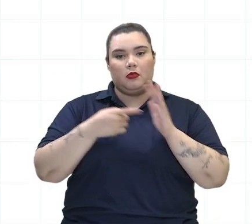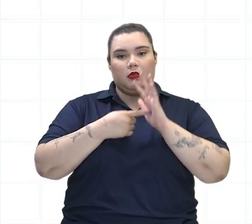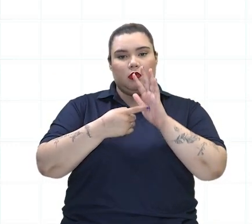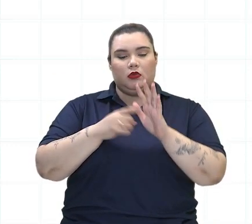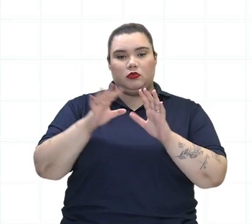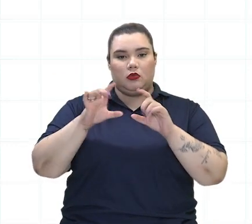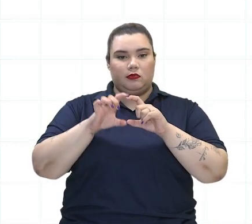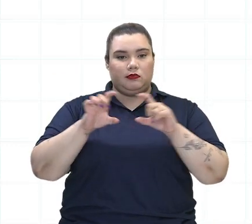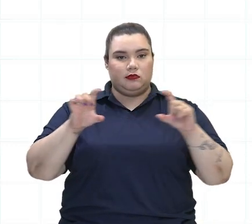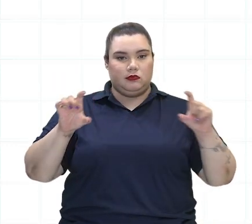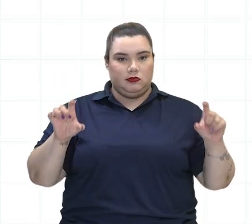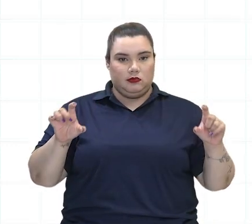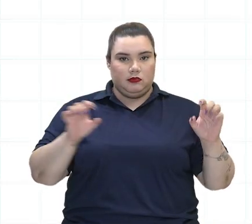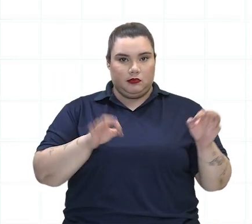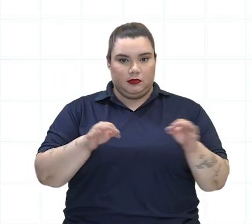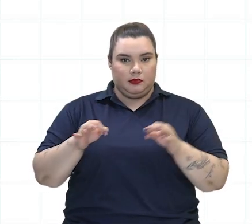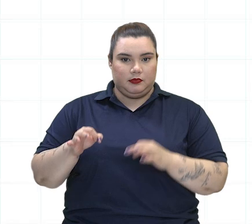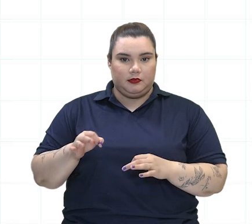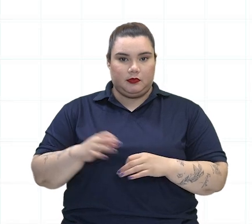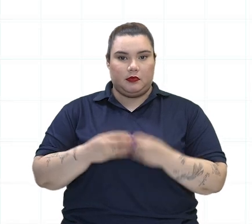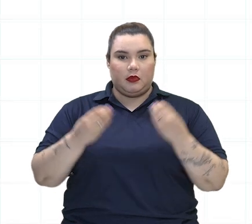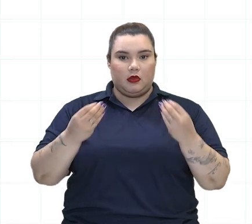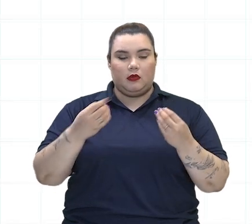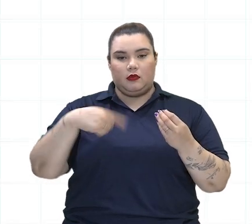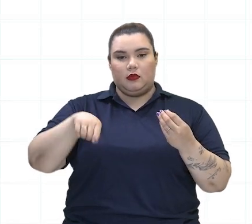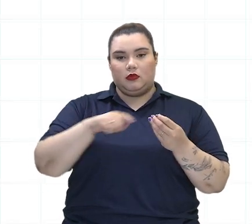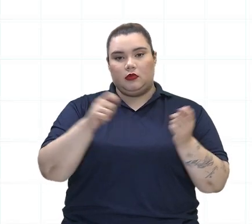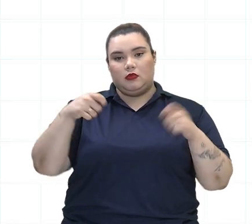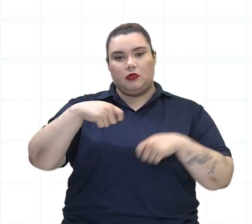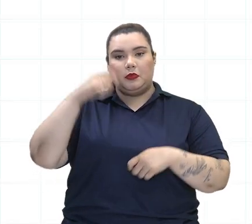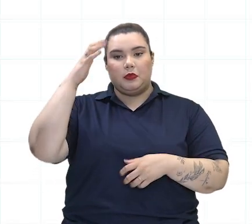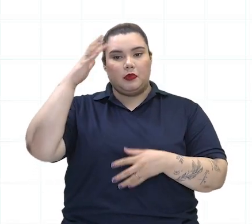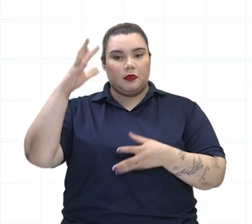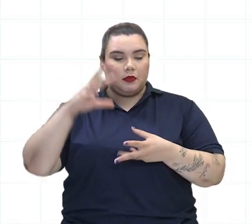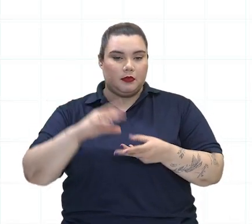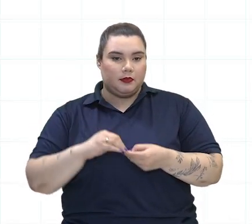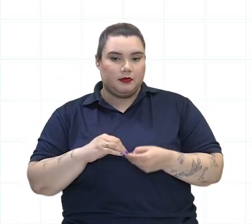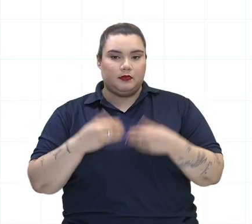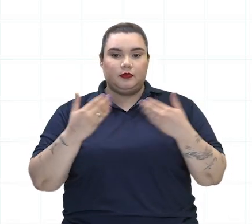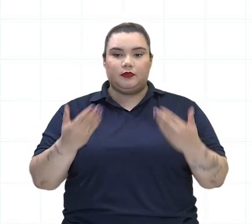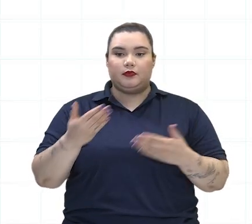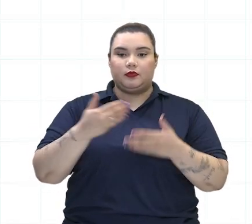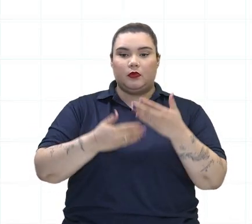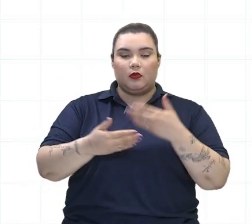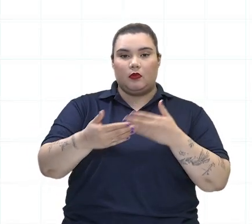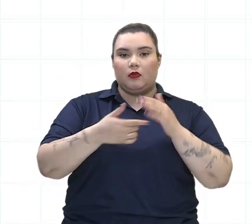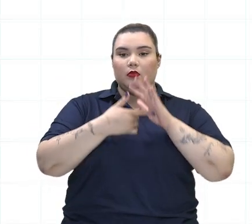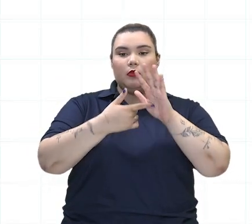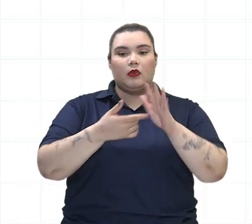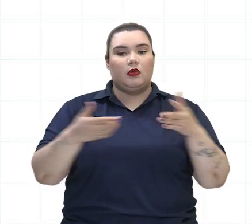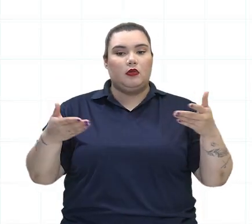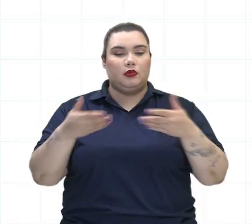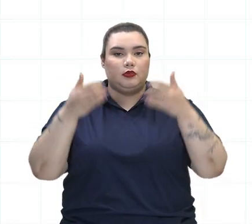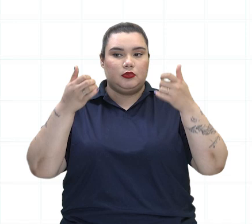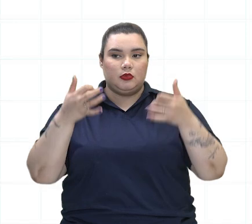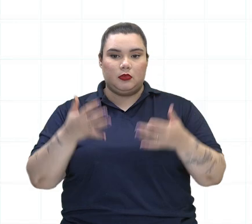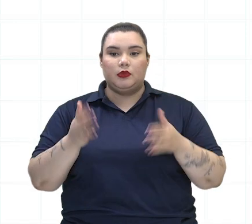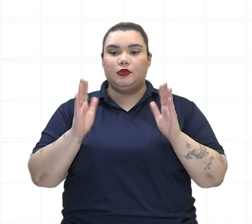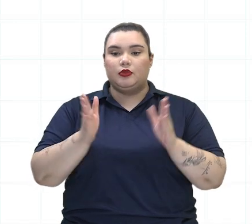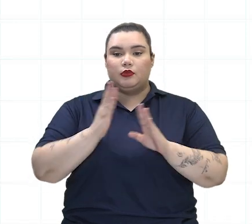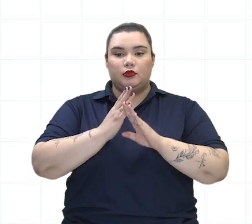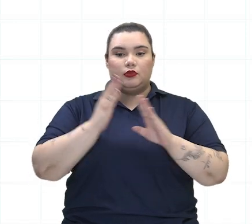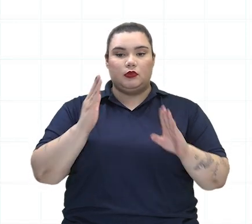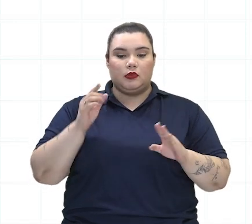esse visual aqui, tá? Para vocês conseguirem compreender. E a gente vai passar agora a falar. A gente já descobriu que